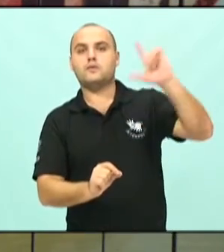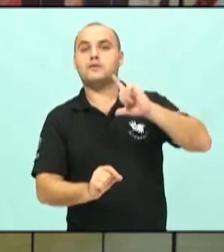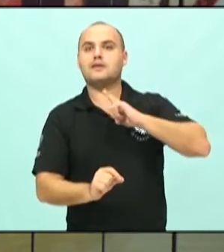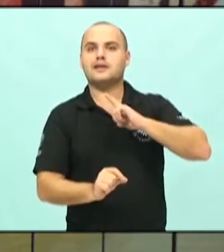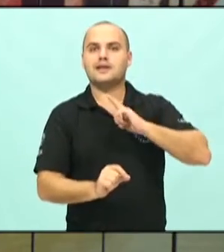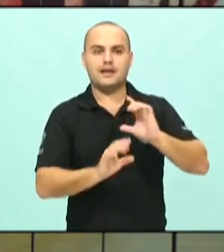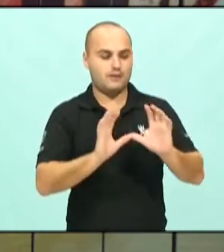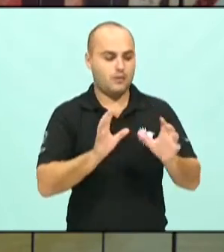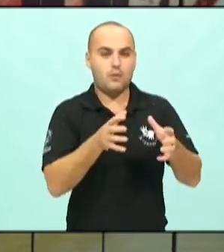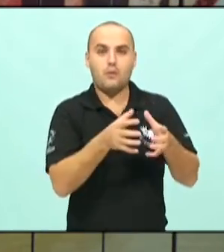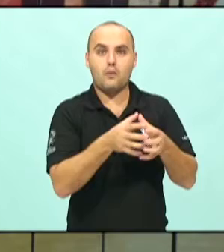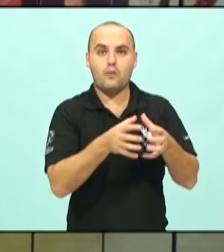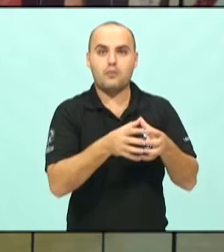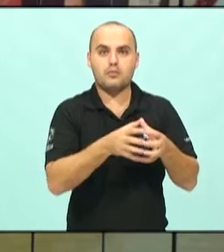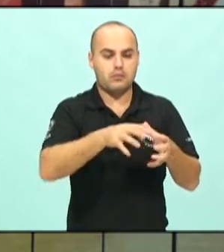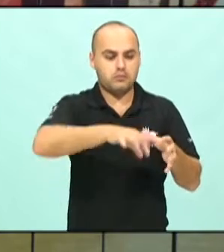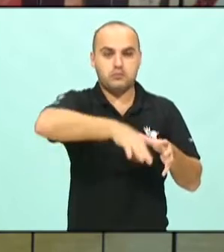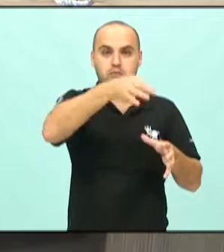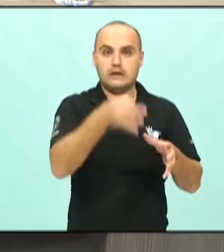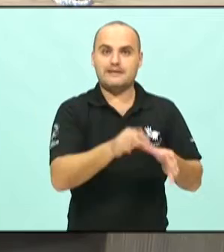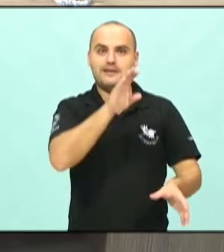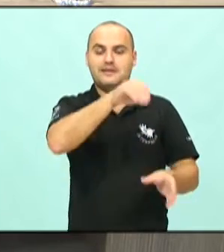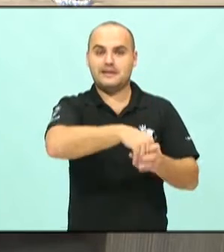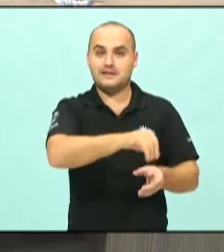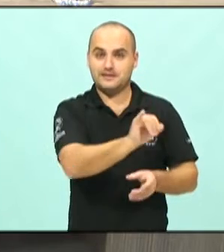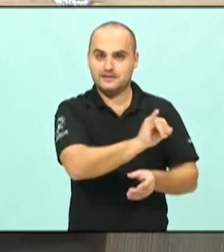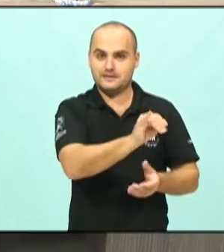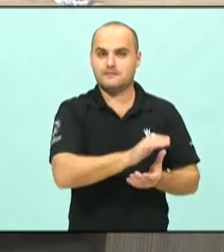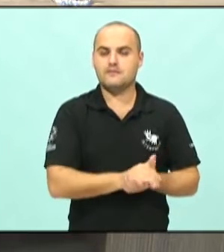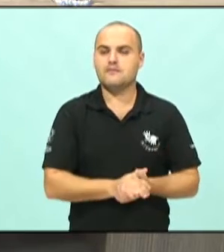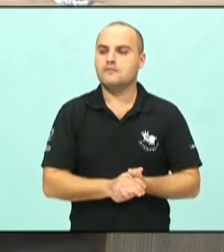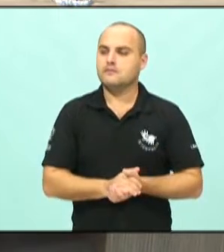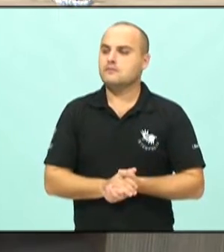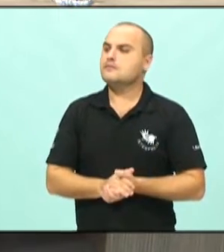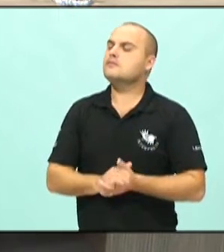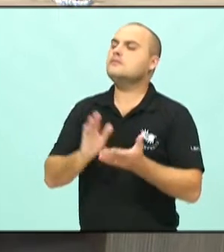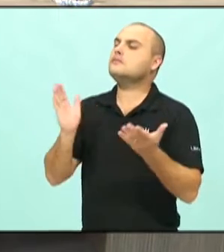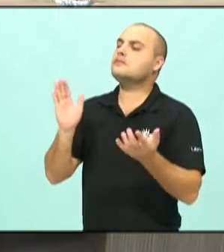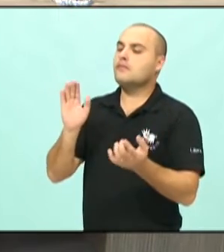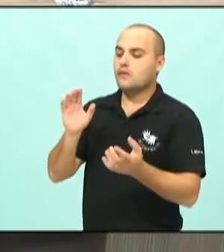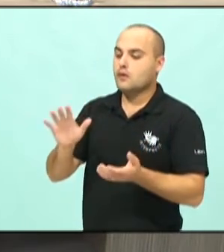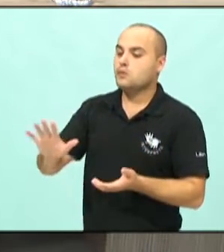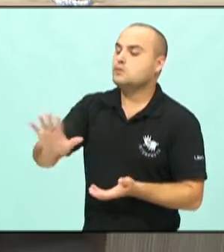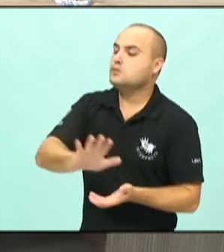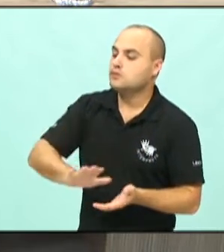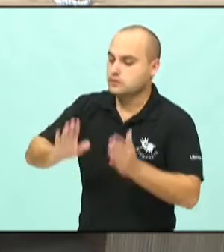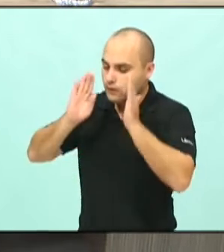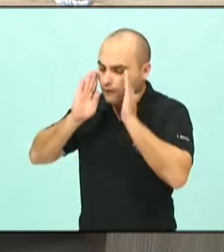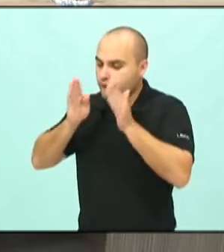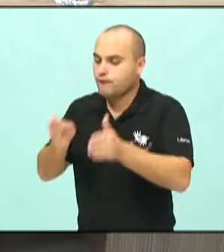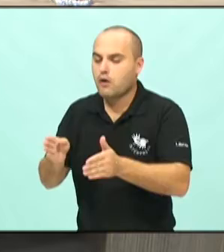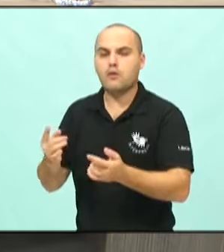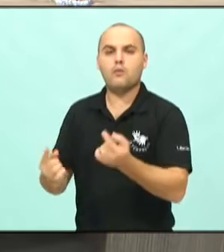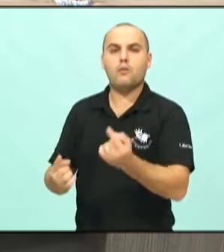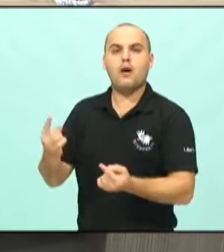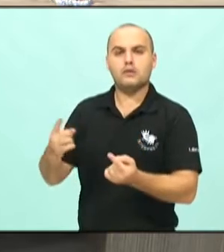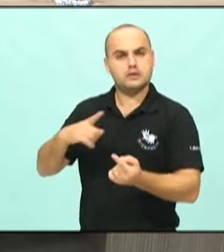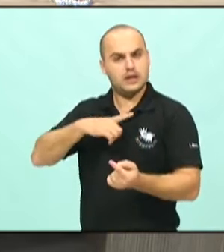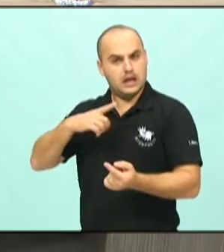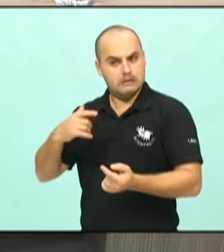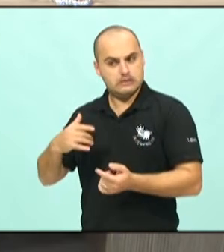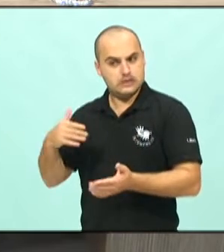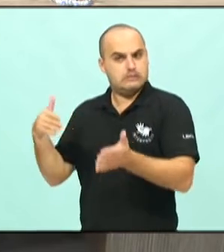formada dentro de Itajaí. O público-alvo são as crianças, os jovens, mas ele tem algum recorte ou ele